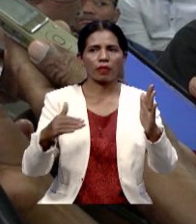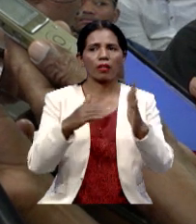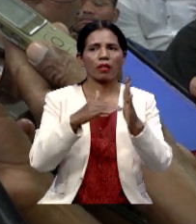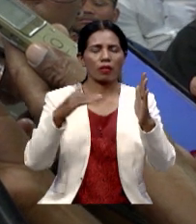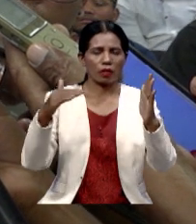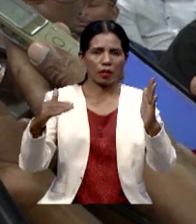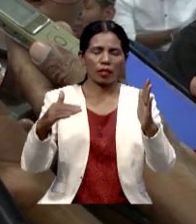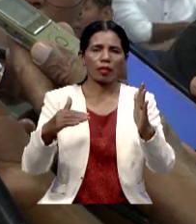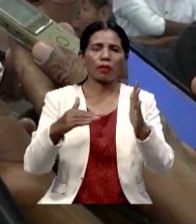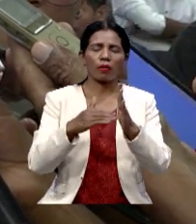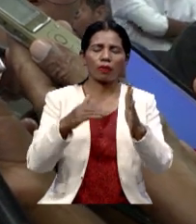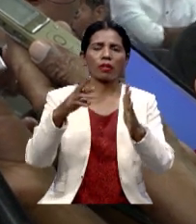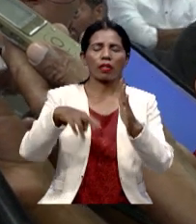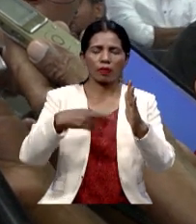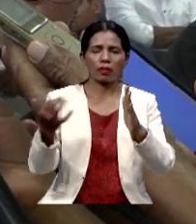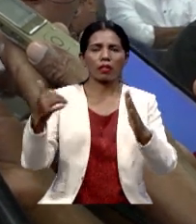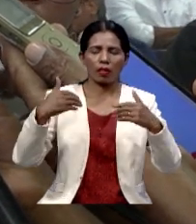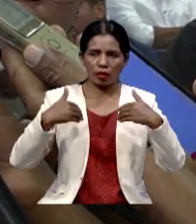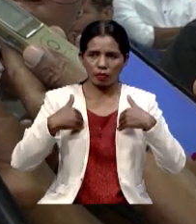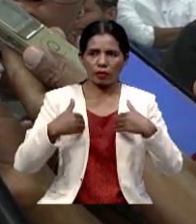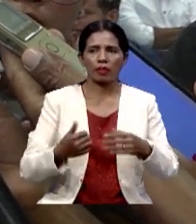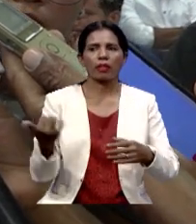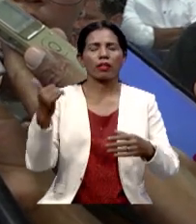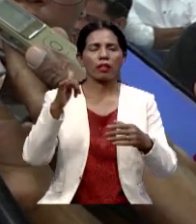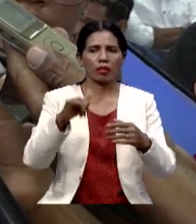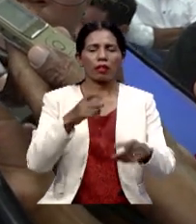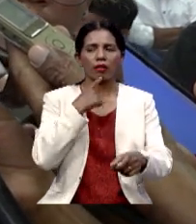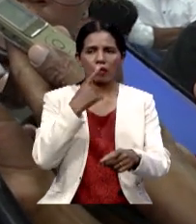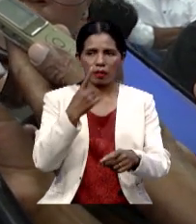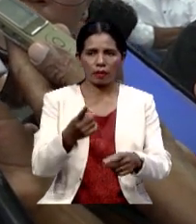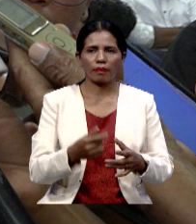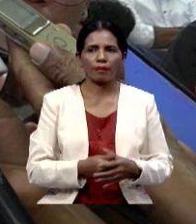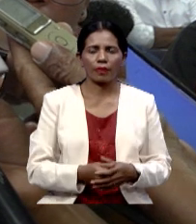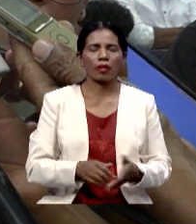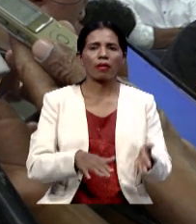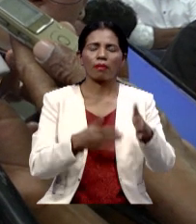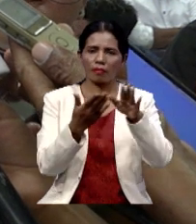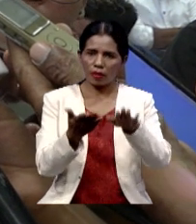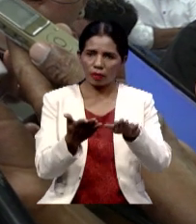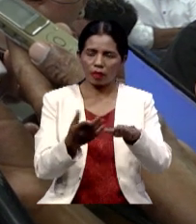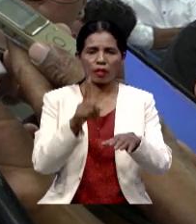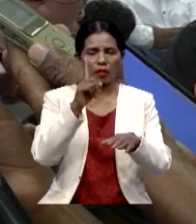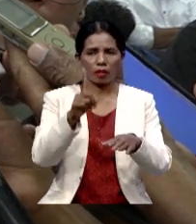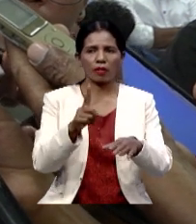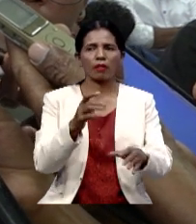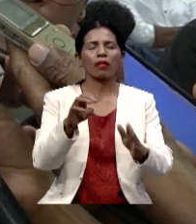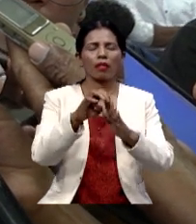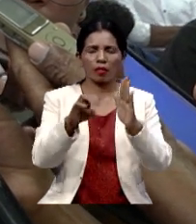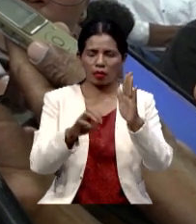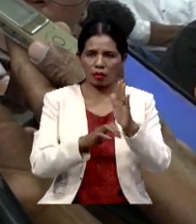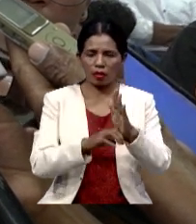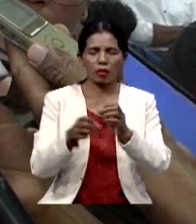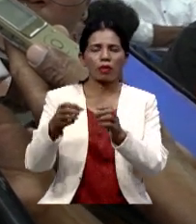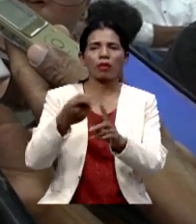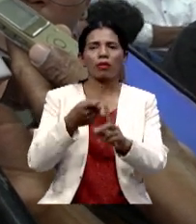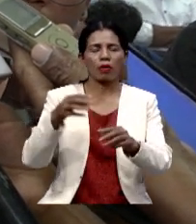irregularidade ne bema ia. Se maxira quando contra, hansa oin hateteona. Mate nene ida makane quando estado husi Korea